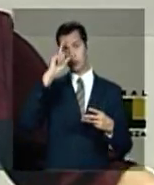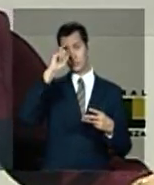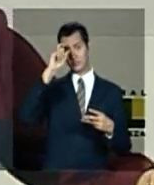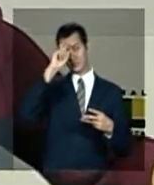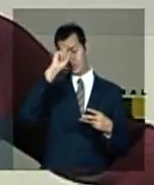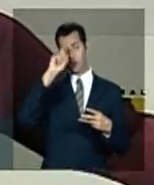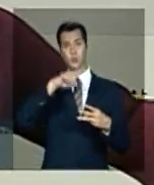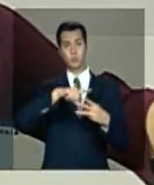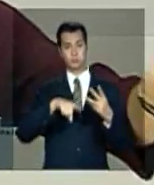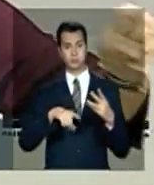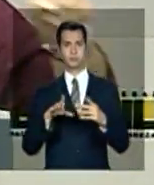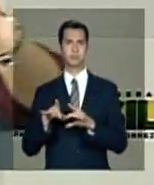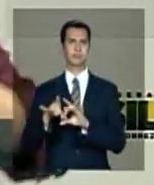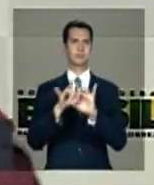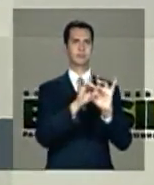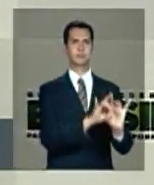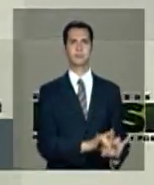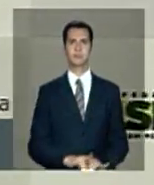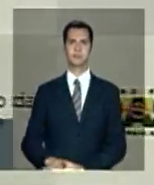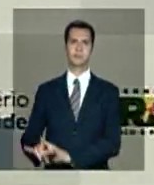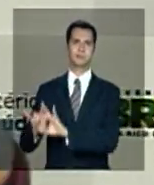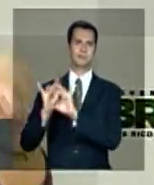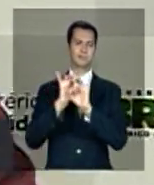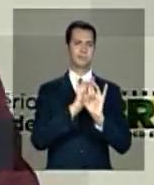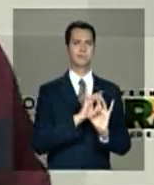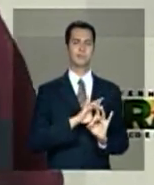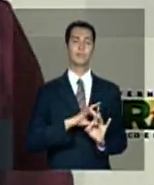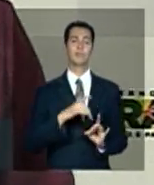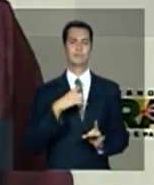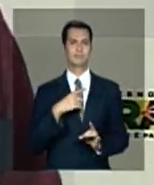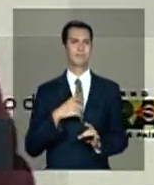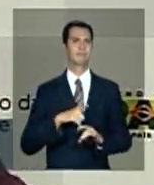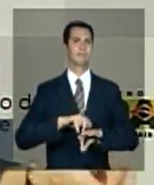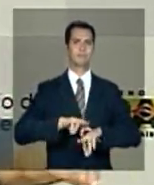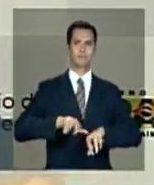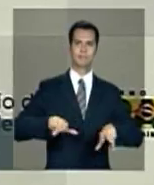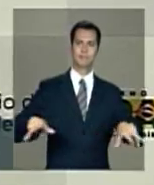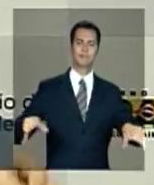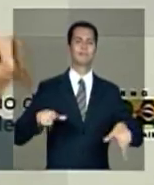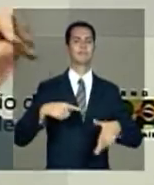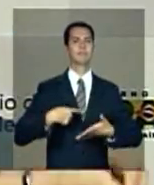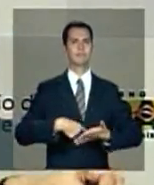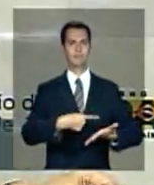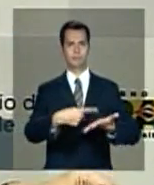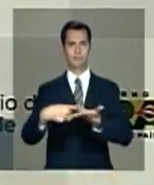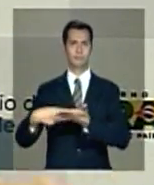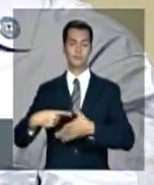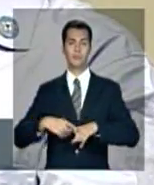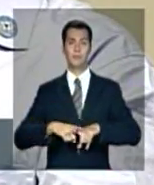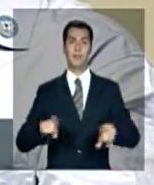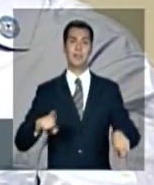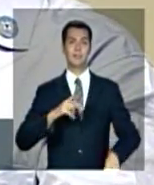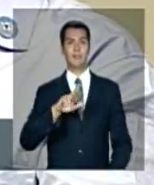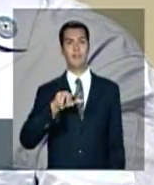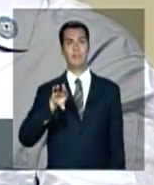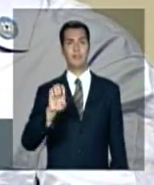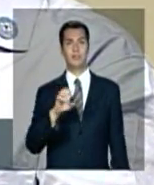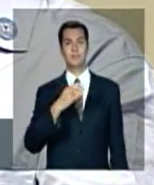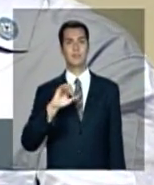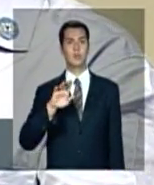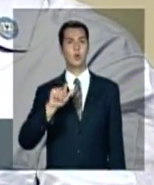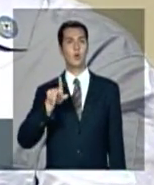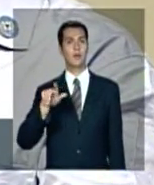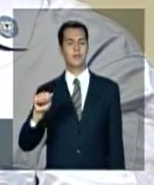essa rede tem vários elos mas certamente o rede cegonha é um dos